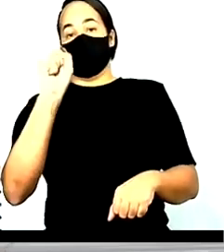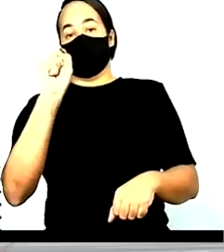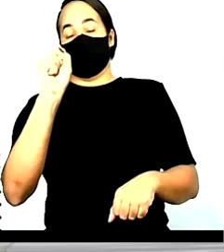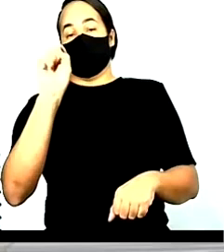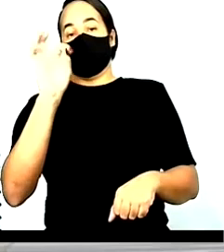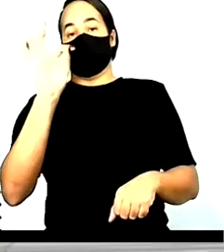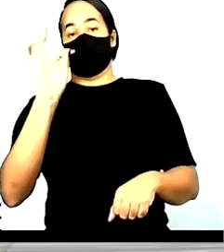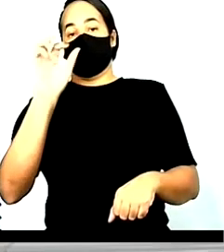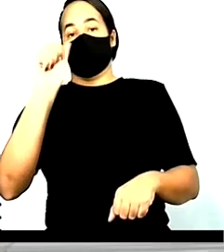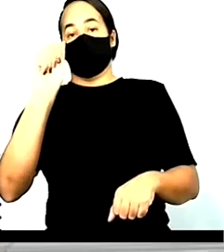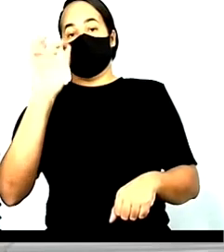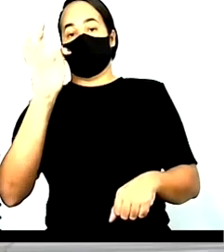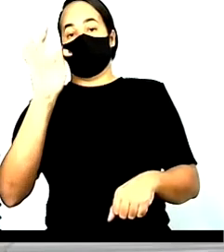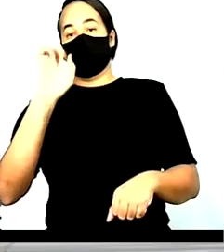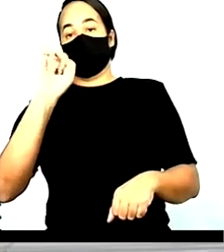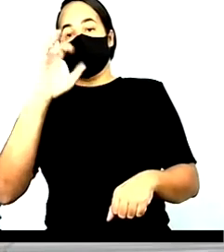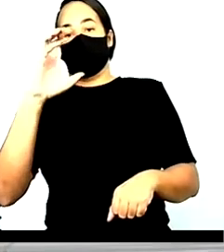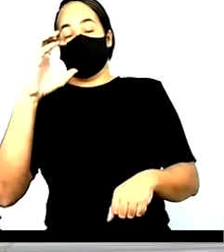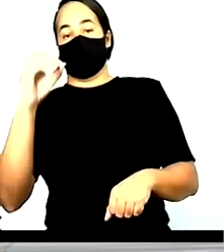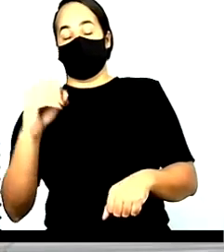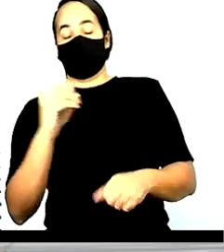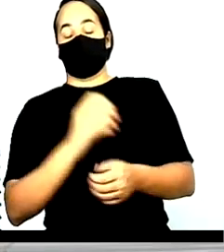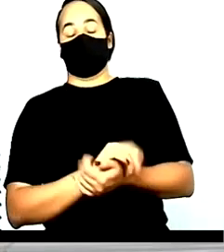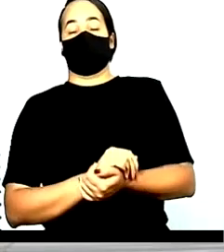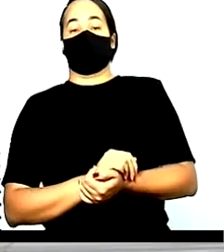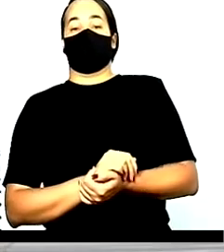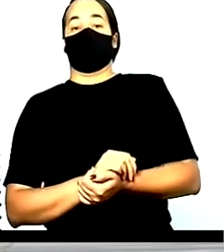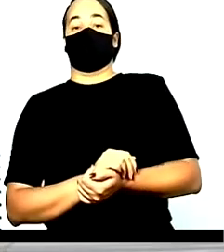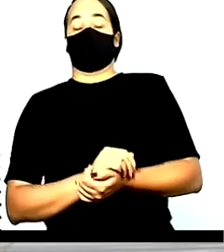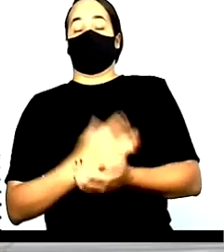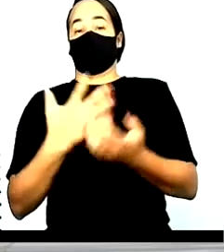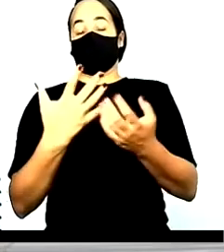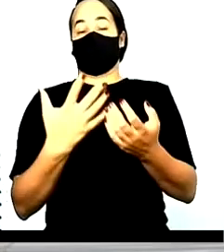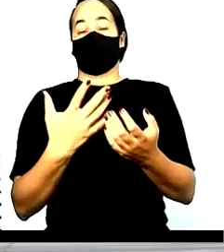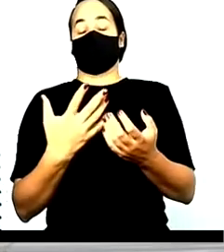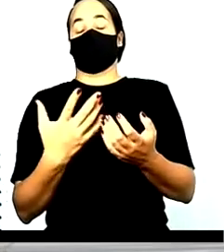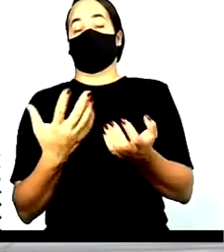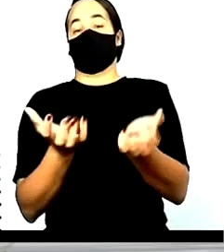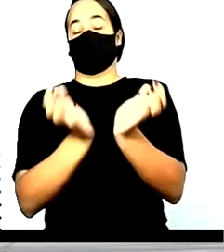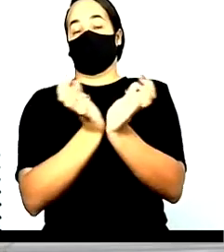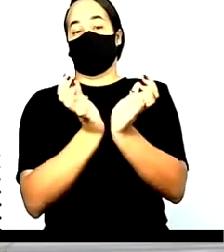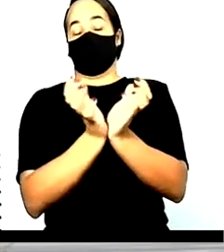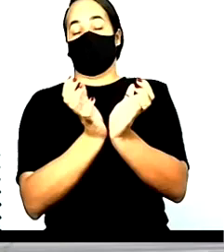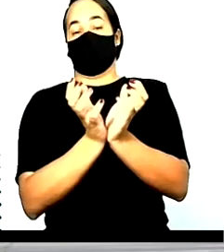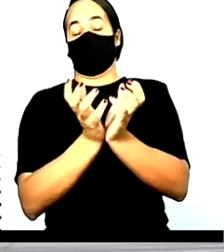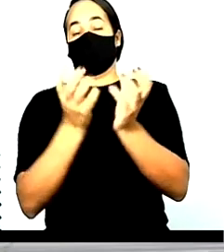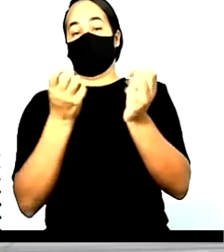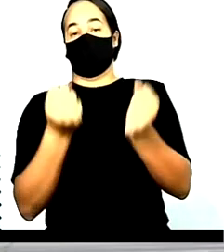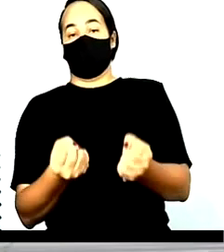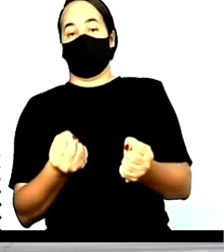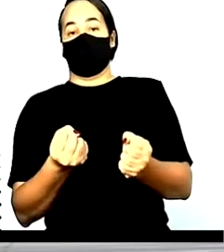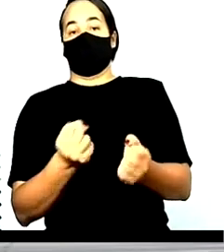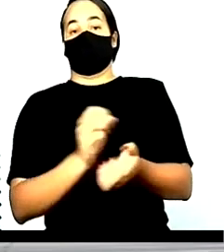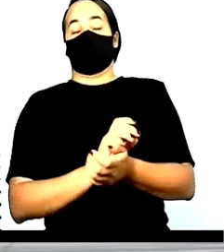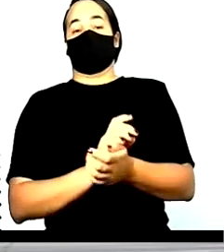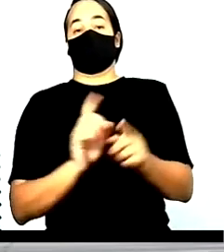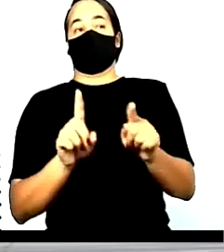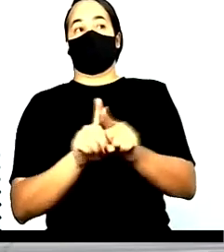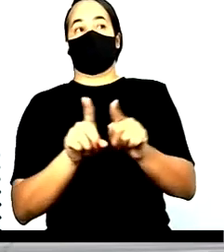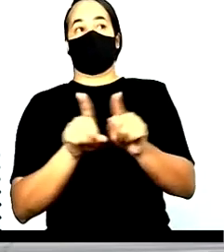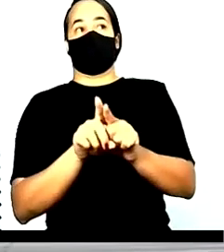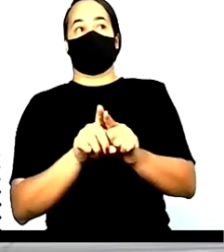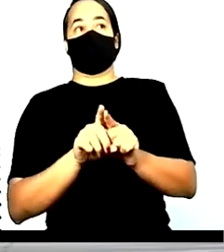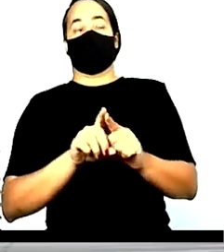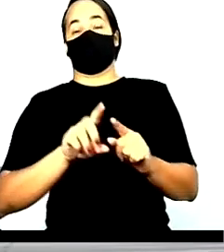vai receber esse líquido, vai ter que ter um que vai produzir. Então, a vesícula seminal, que é o nosso próprio órgão, é